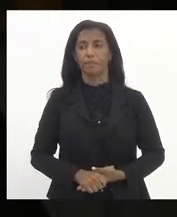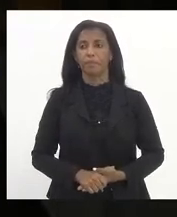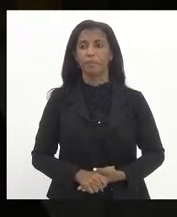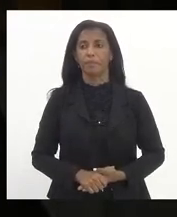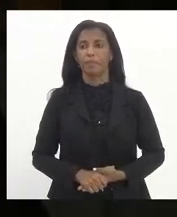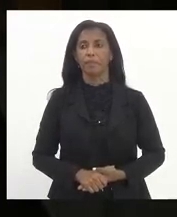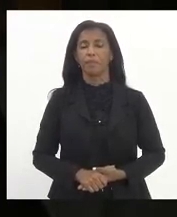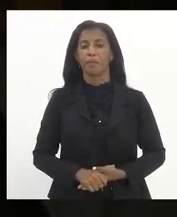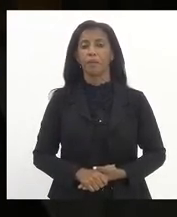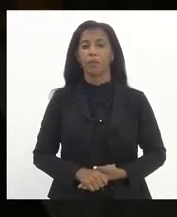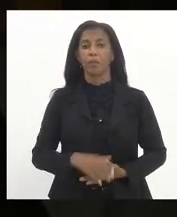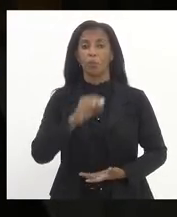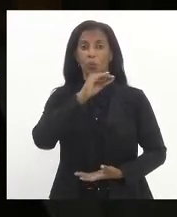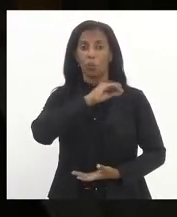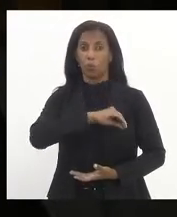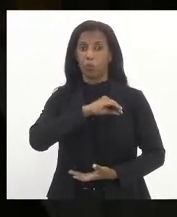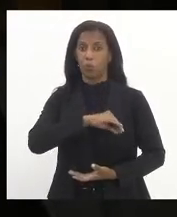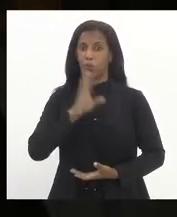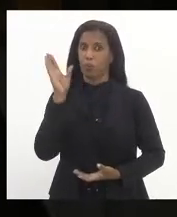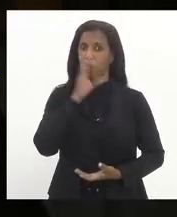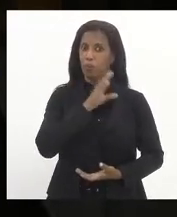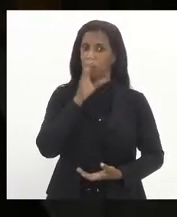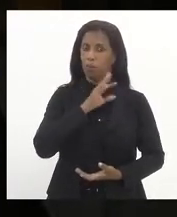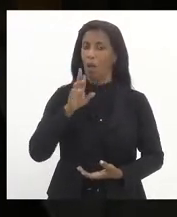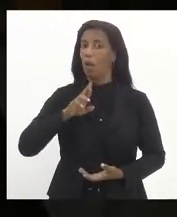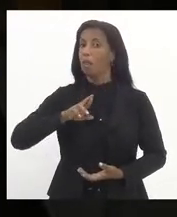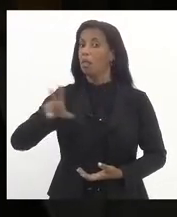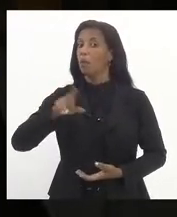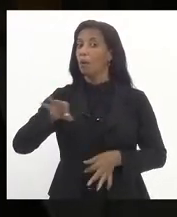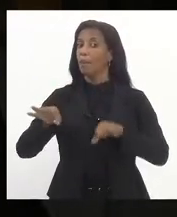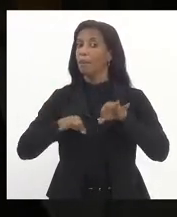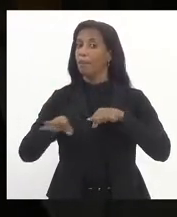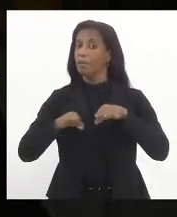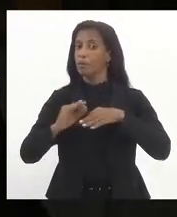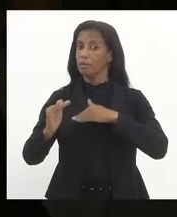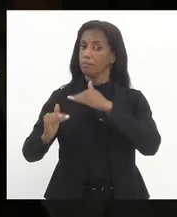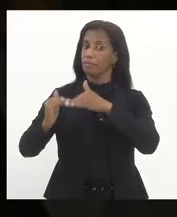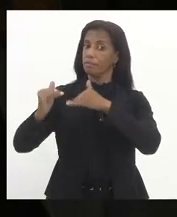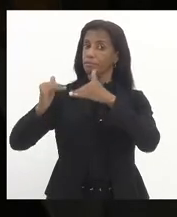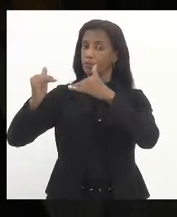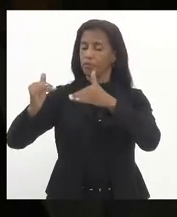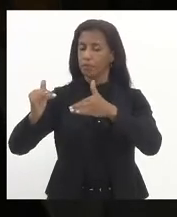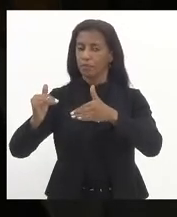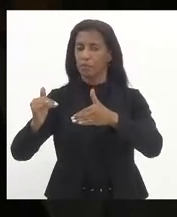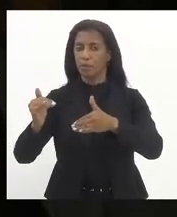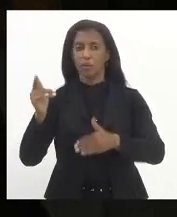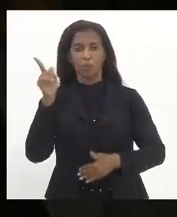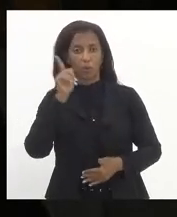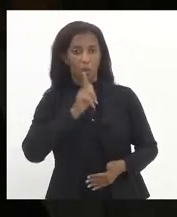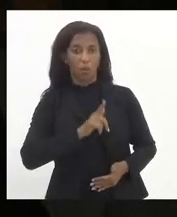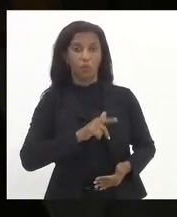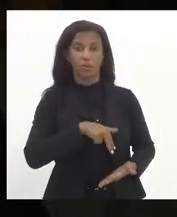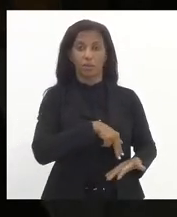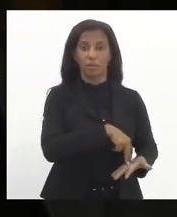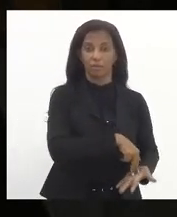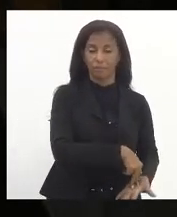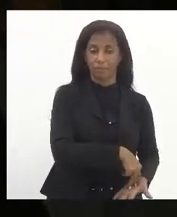do auxílio emergencial. Porque não há projeto de desenvolvimento que se sustente, deputada Célia